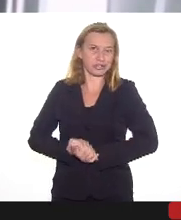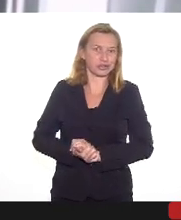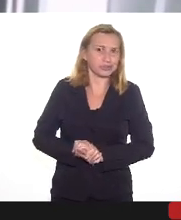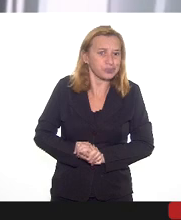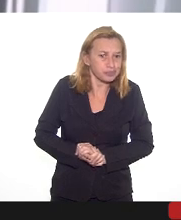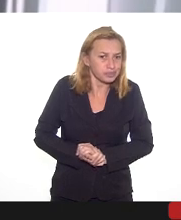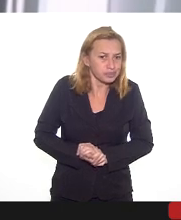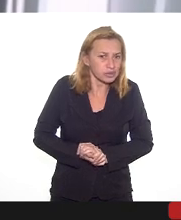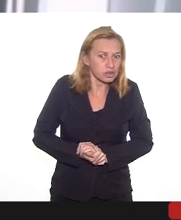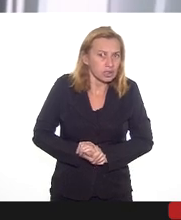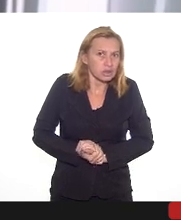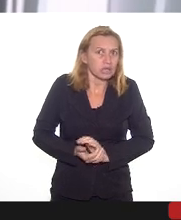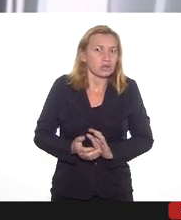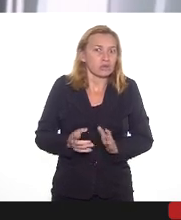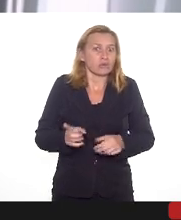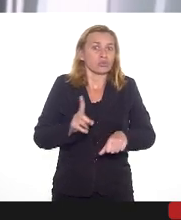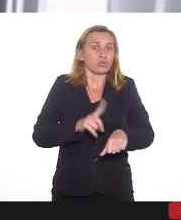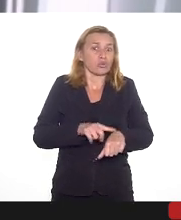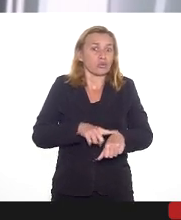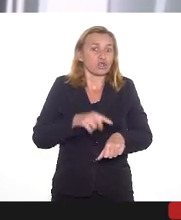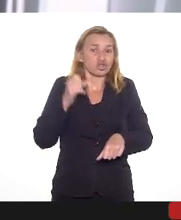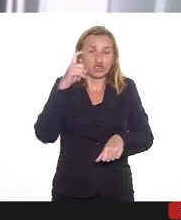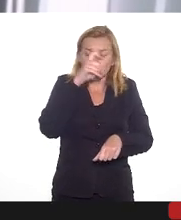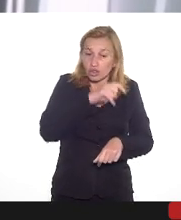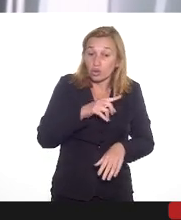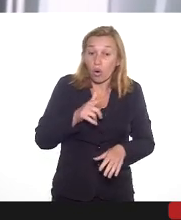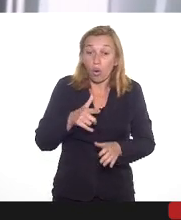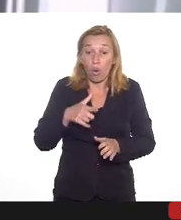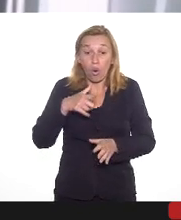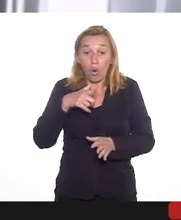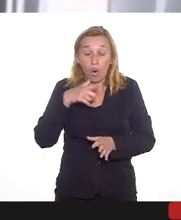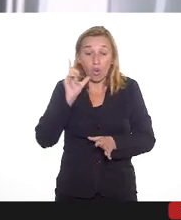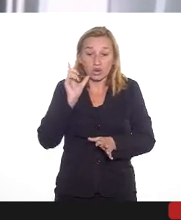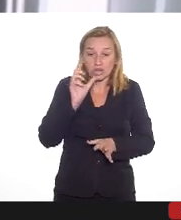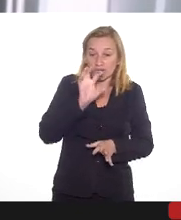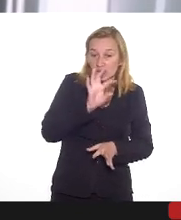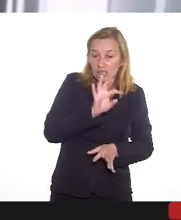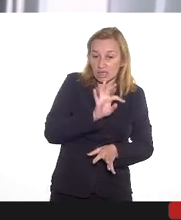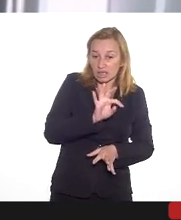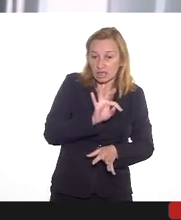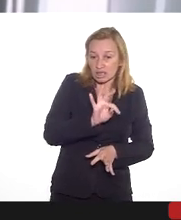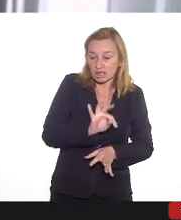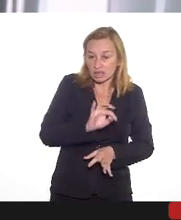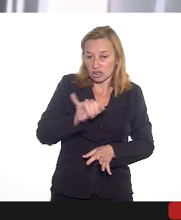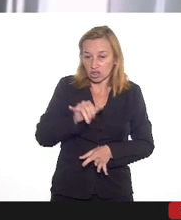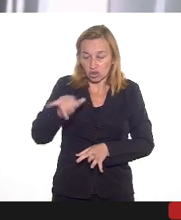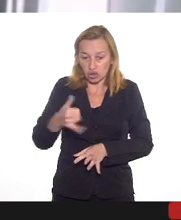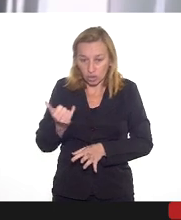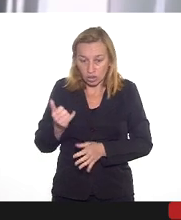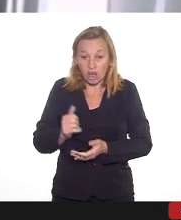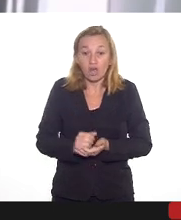do quão sombrio está esse momento. Ontem, na CCJ, na Câmara dos Deputados,